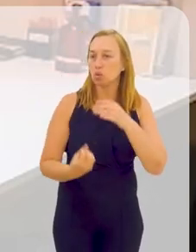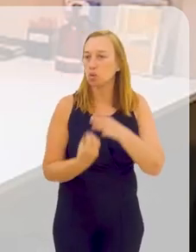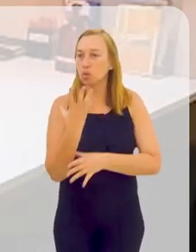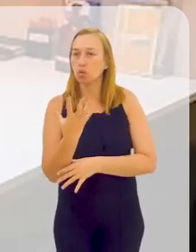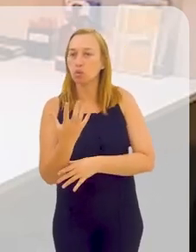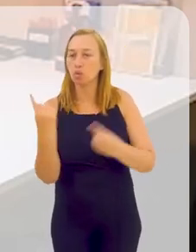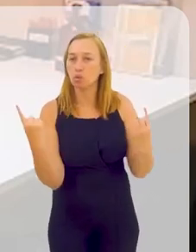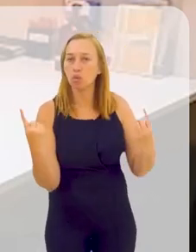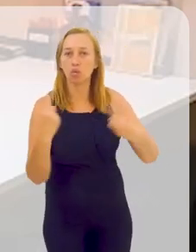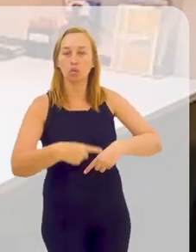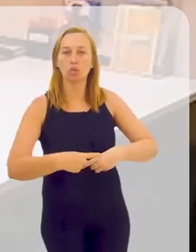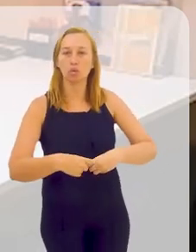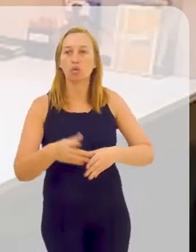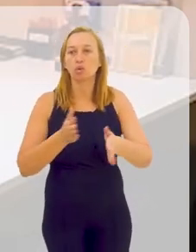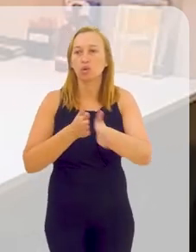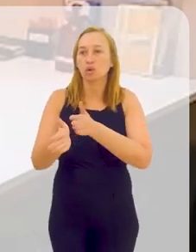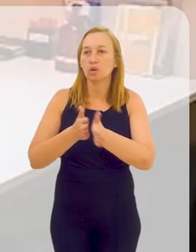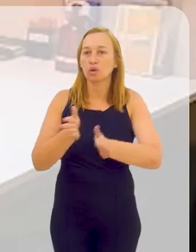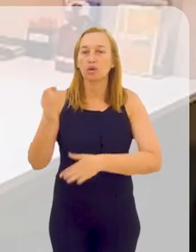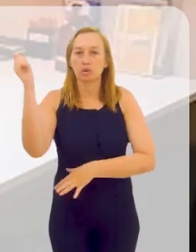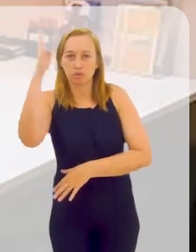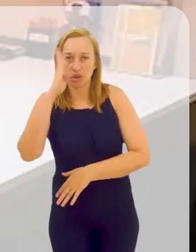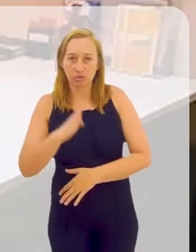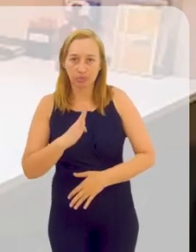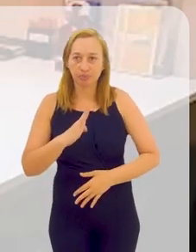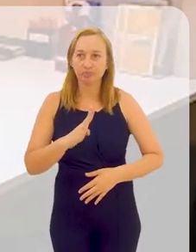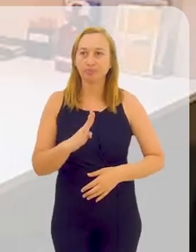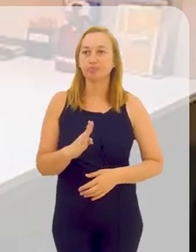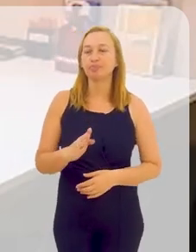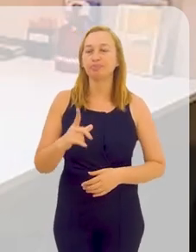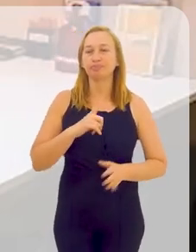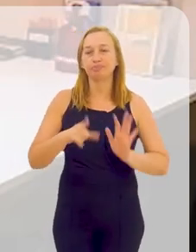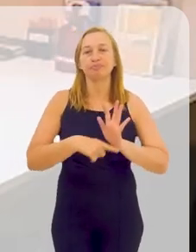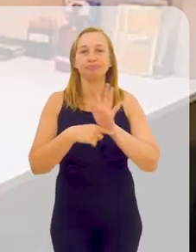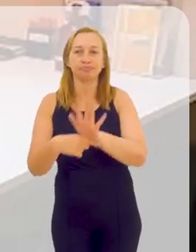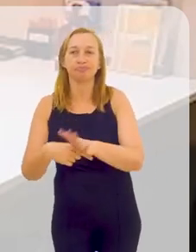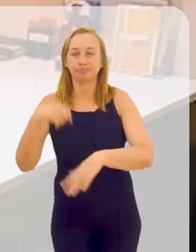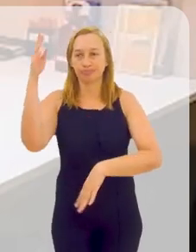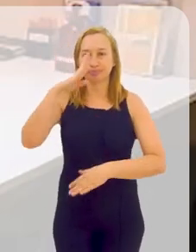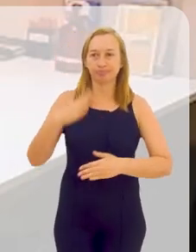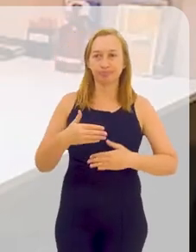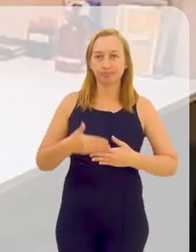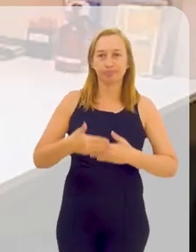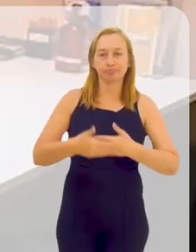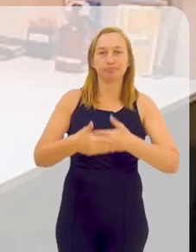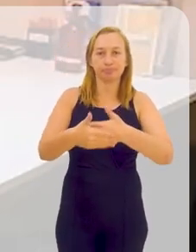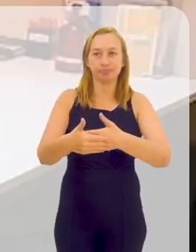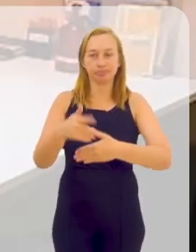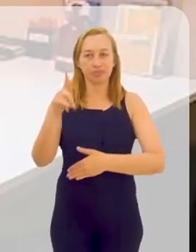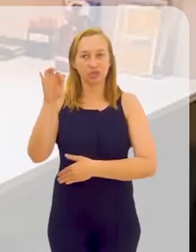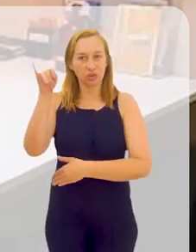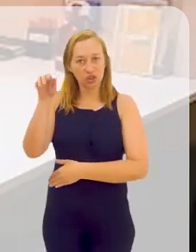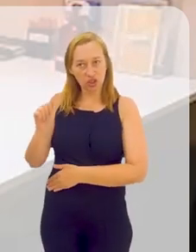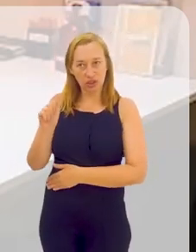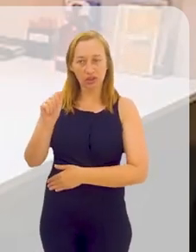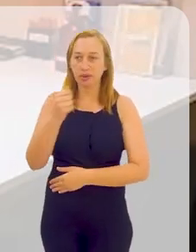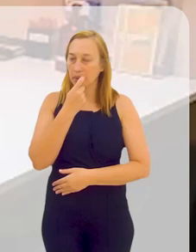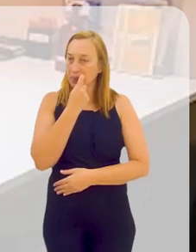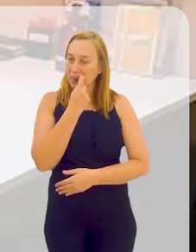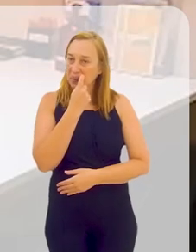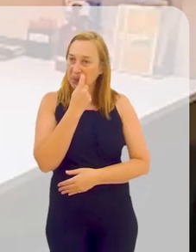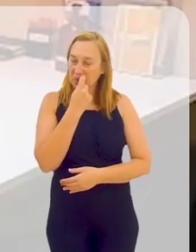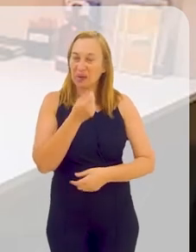energia elétrica de forma competitiva e acessível para os brasileiros e que tem ajudado o Brasil a avançar a sua agenda